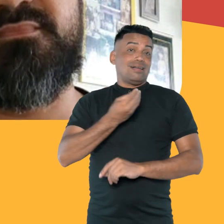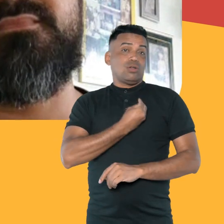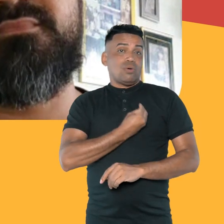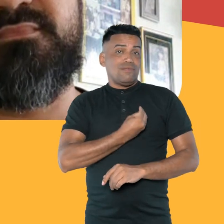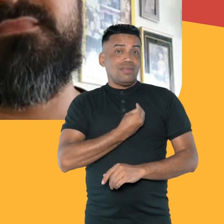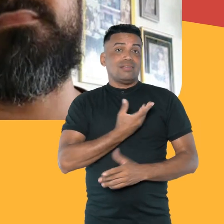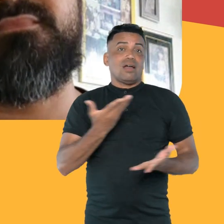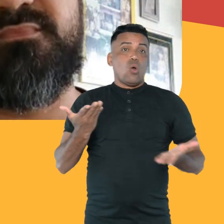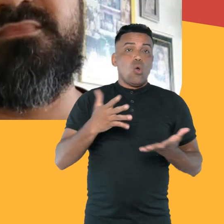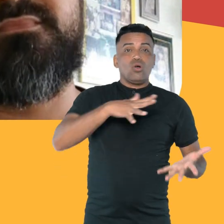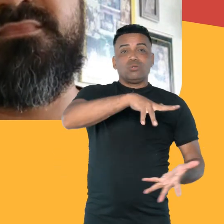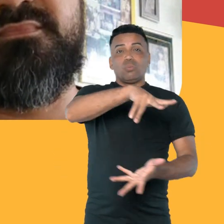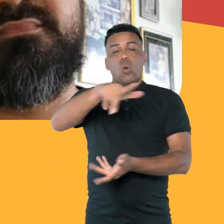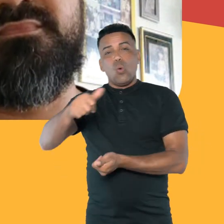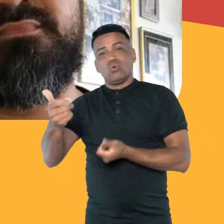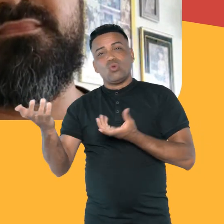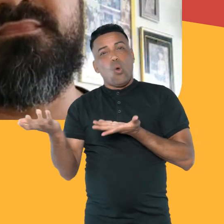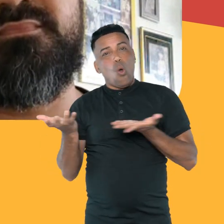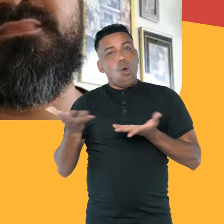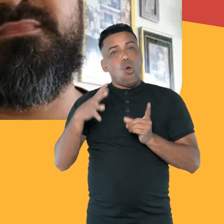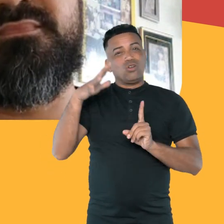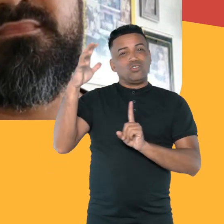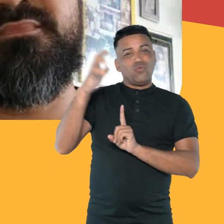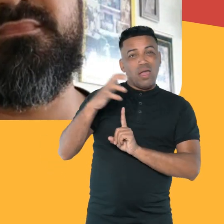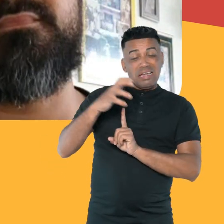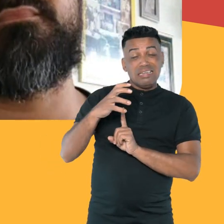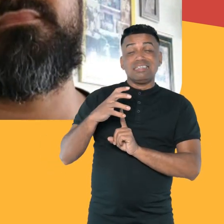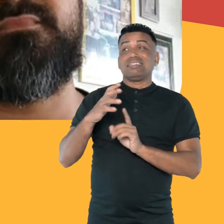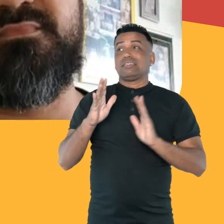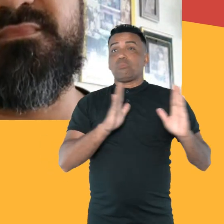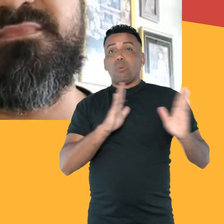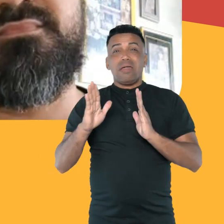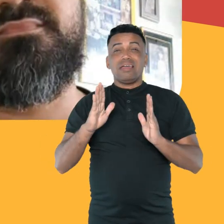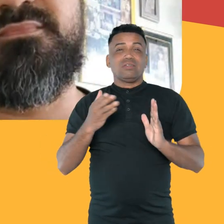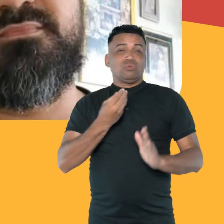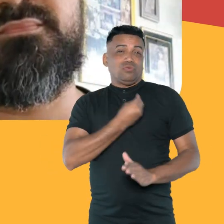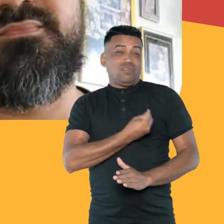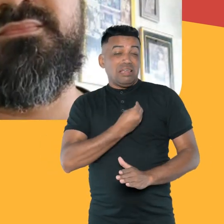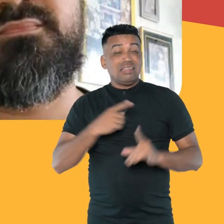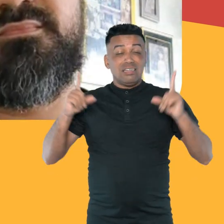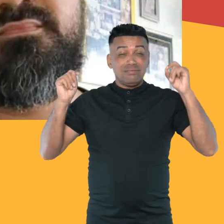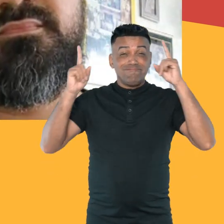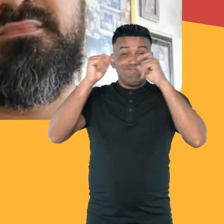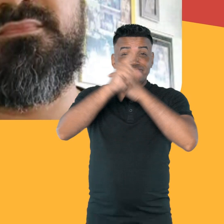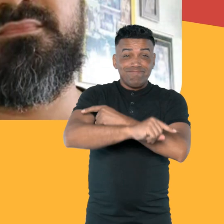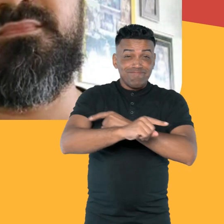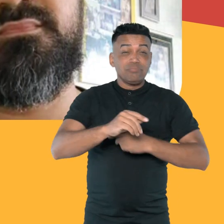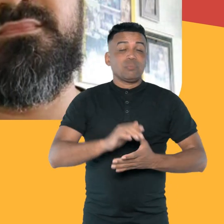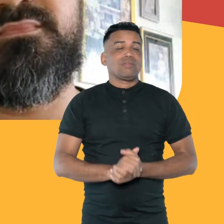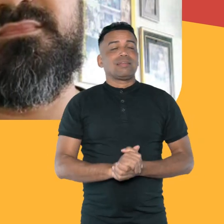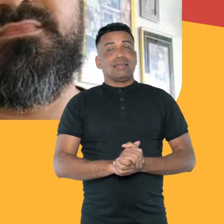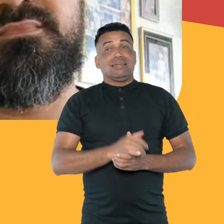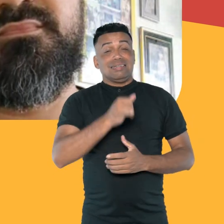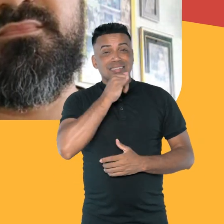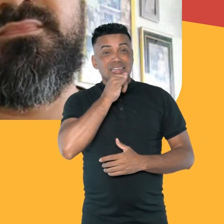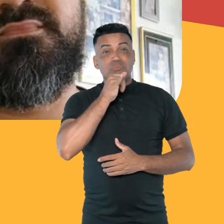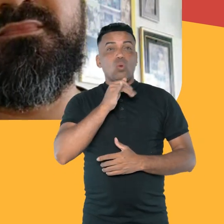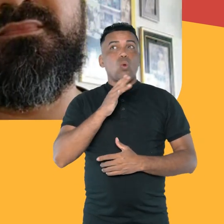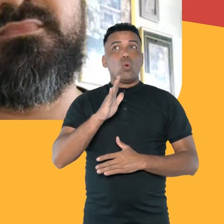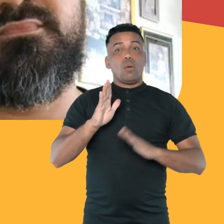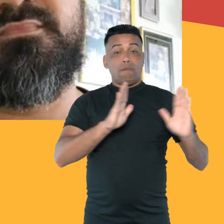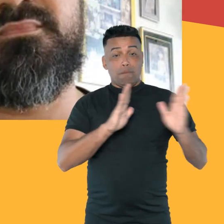gente sabe que nós estamos vivendo tempos muito difíceis. Certamente você atravessou aí uma